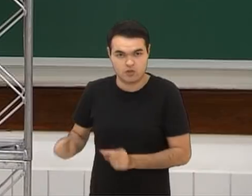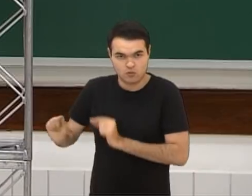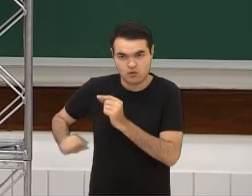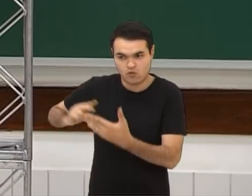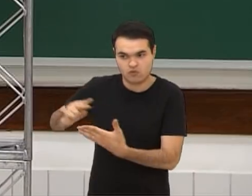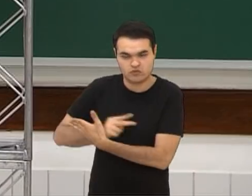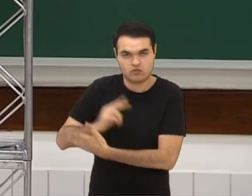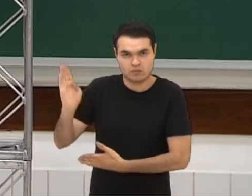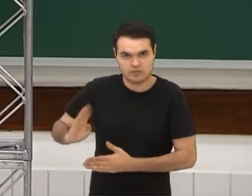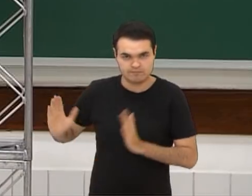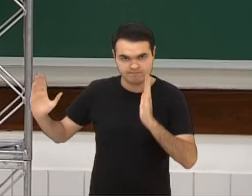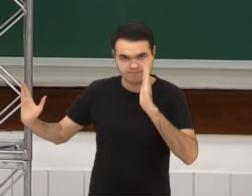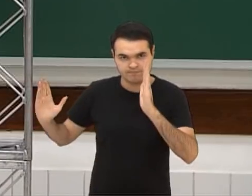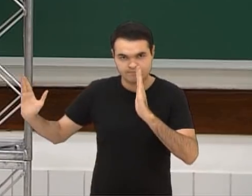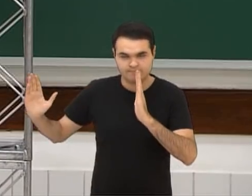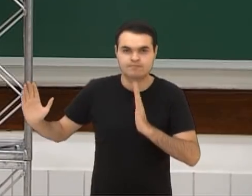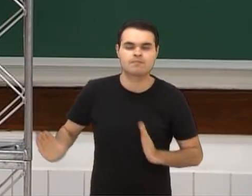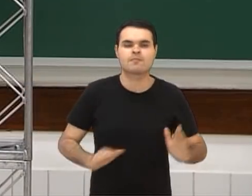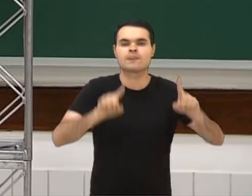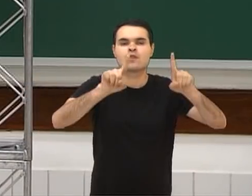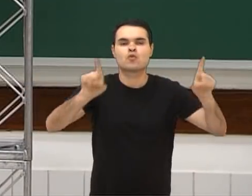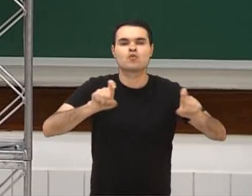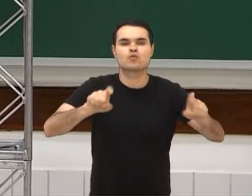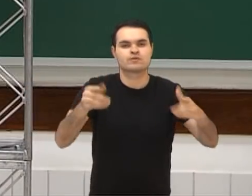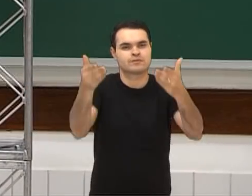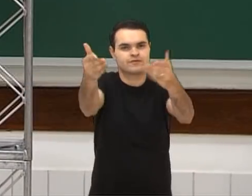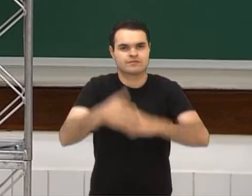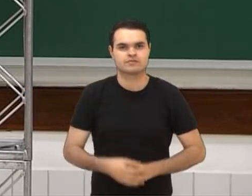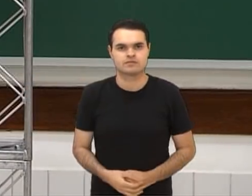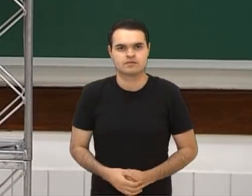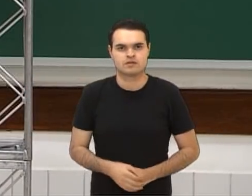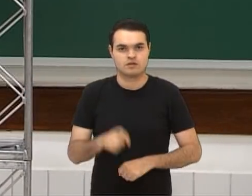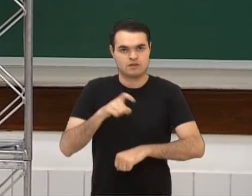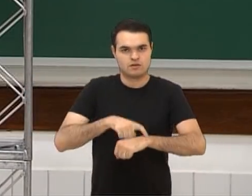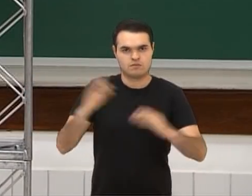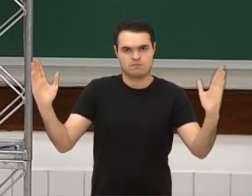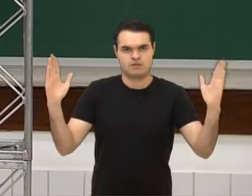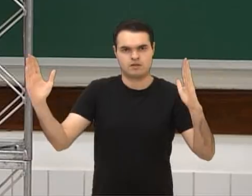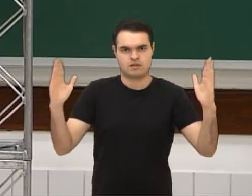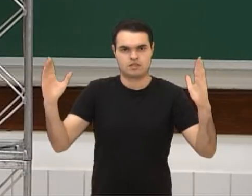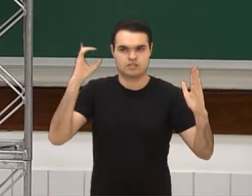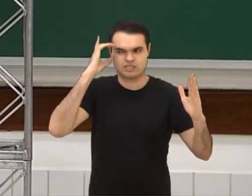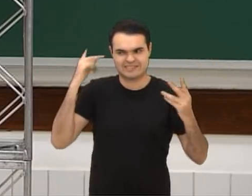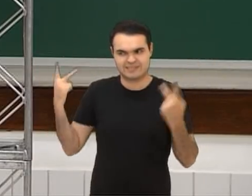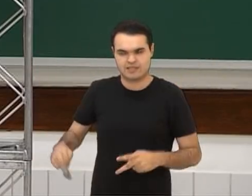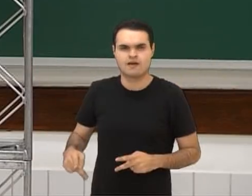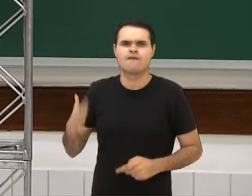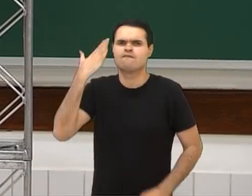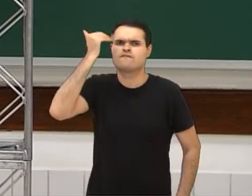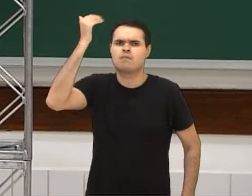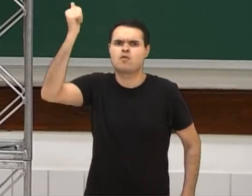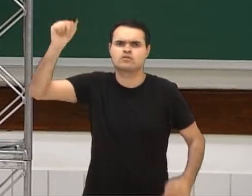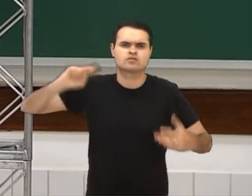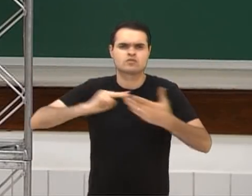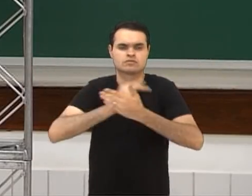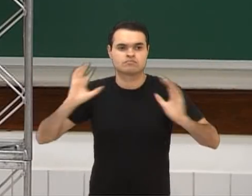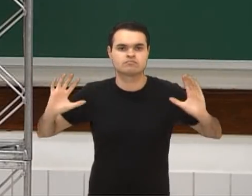Brasil durante seu governo, um quiz para você. Durante o governo dela, um evento famosíssimo aconteceu no Brasil